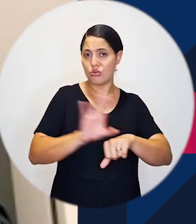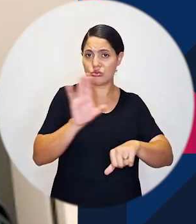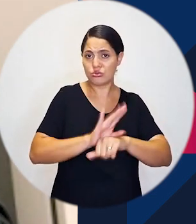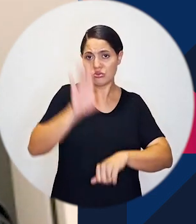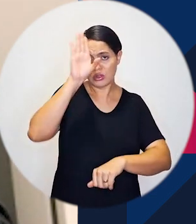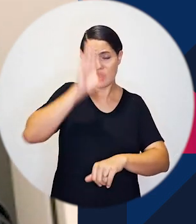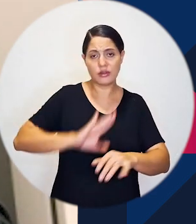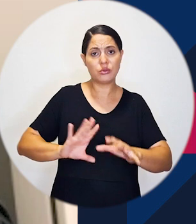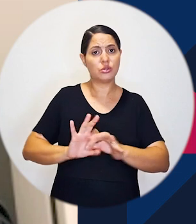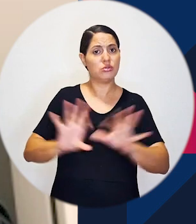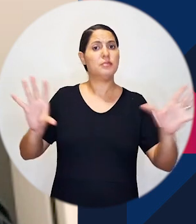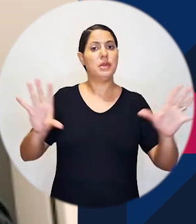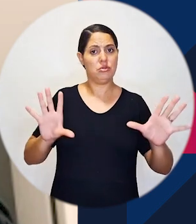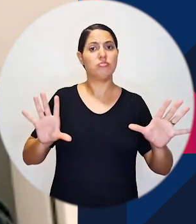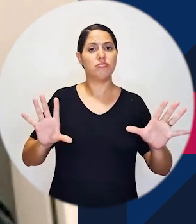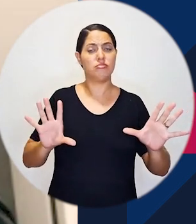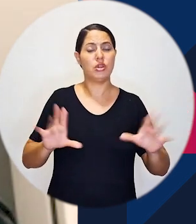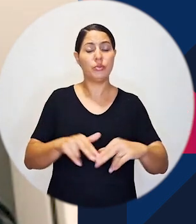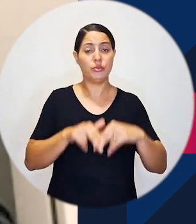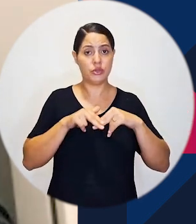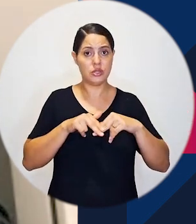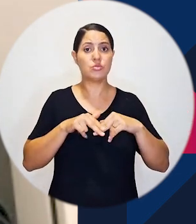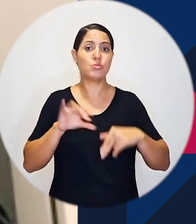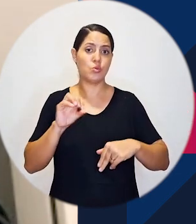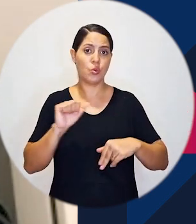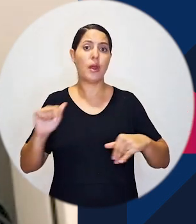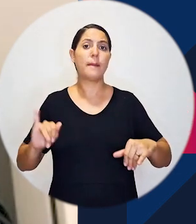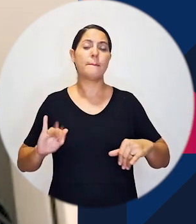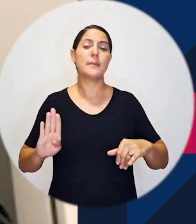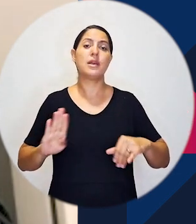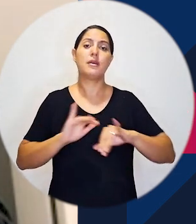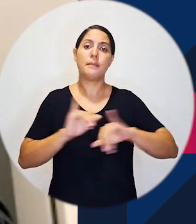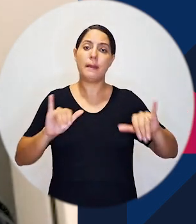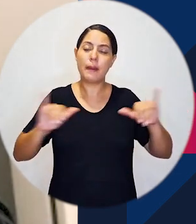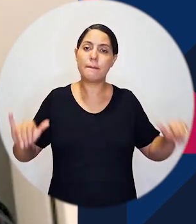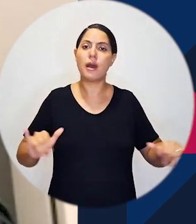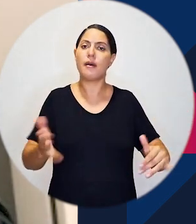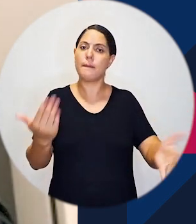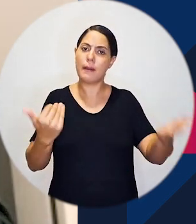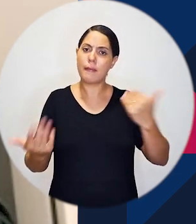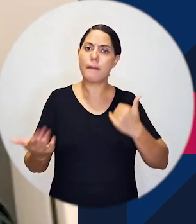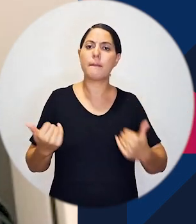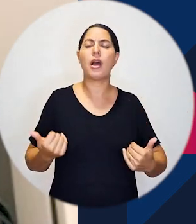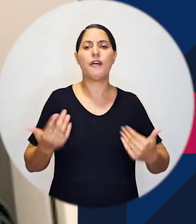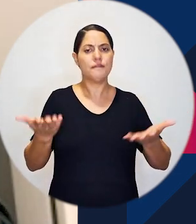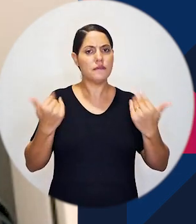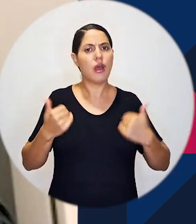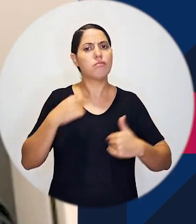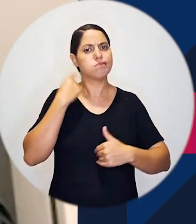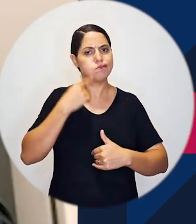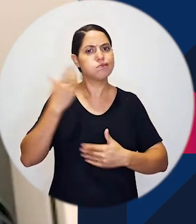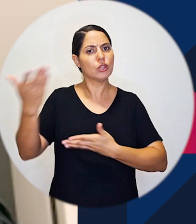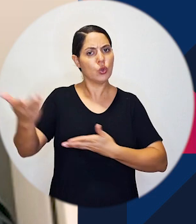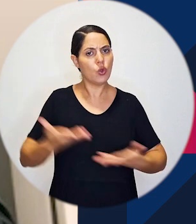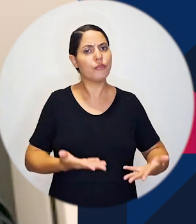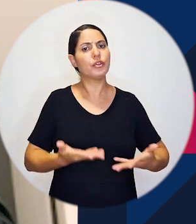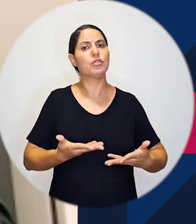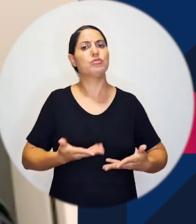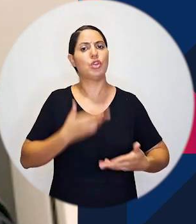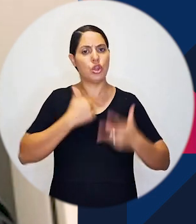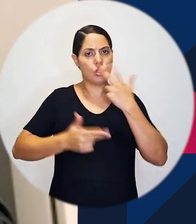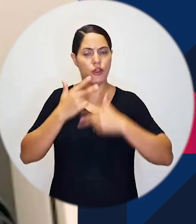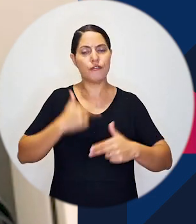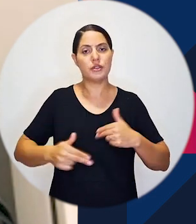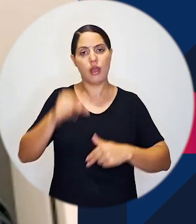procedimento que a OAB está divulgando também e convidando os advogados a se inteirarem